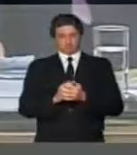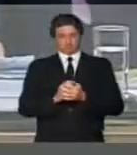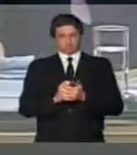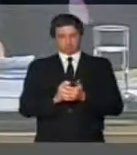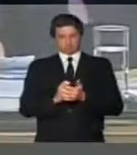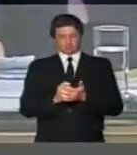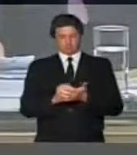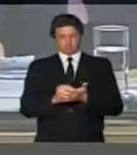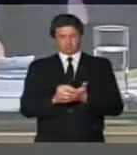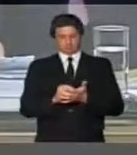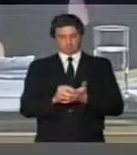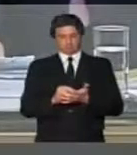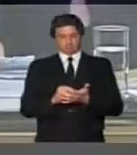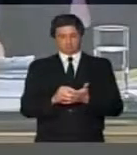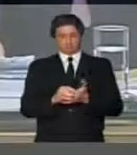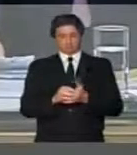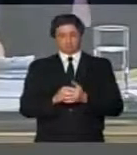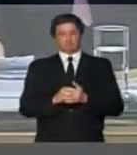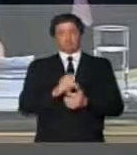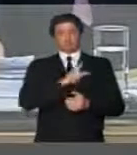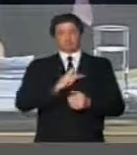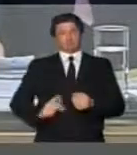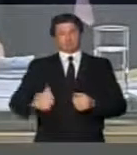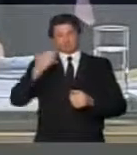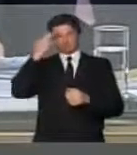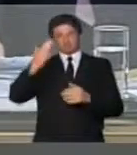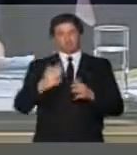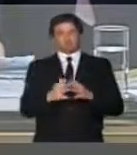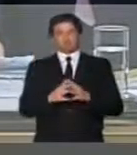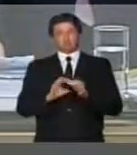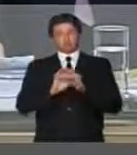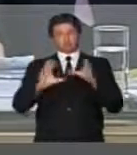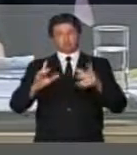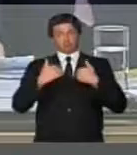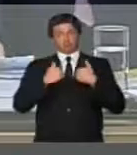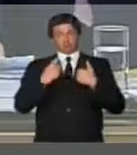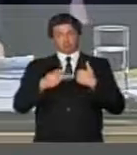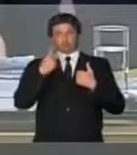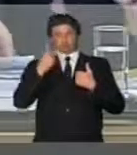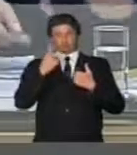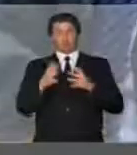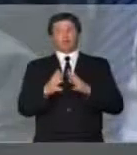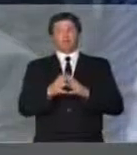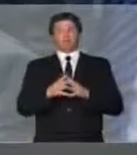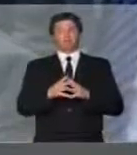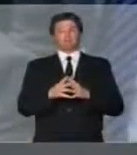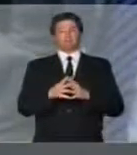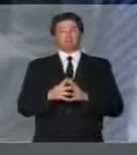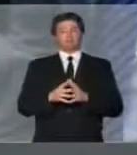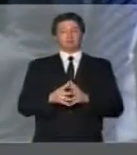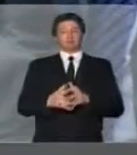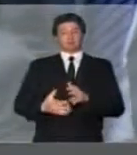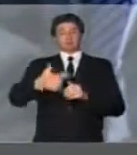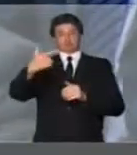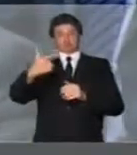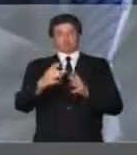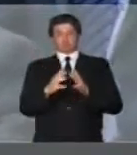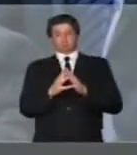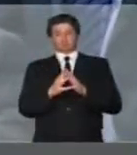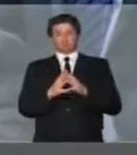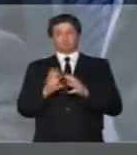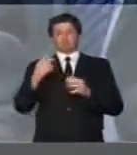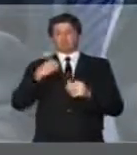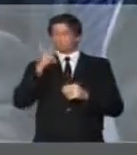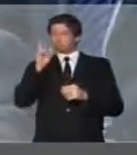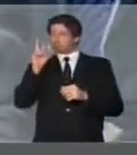Senhor presidente, em primeiro lugar, muito obrigado pela concessão da palavra. Em segundo lugar, presidente, eu estava